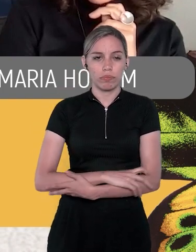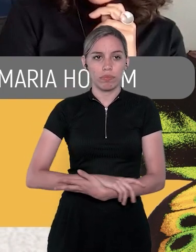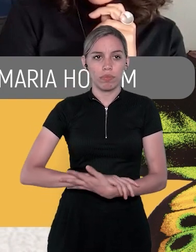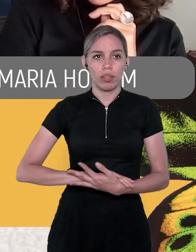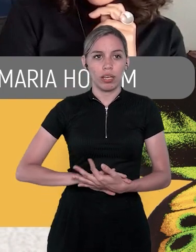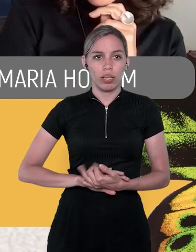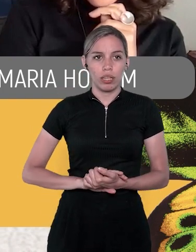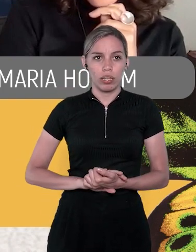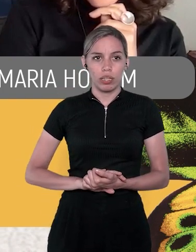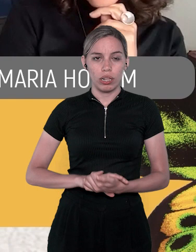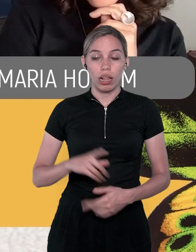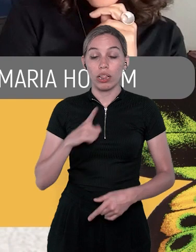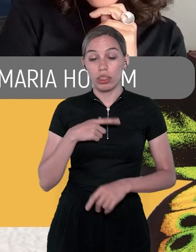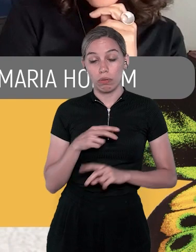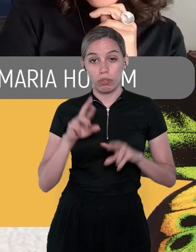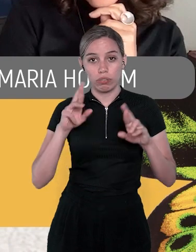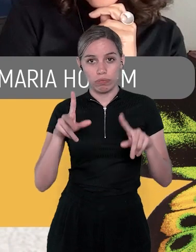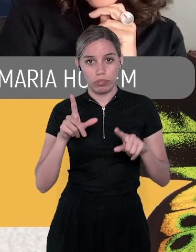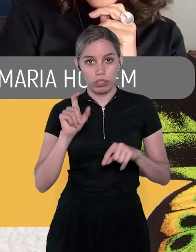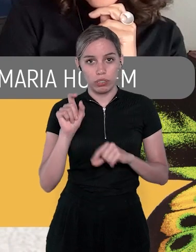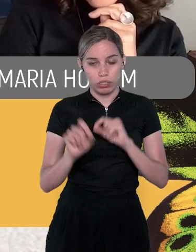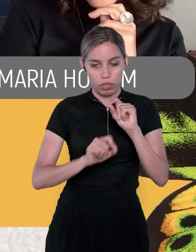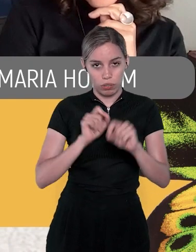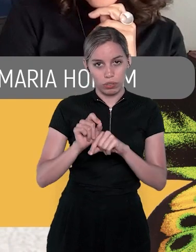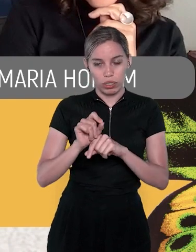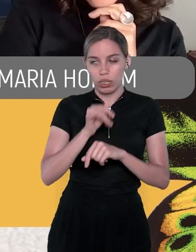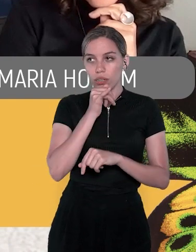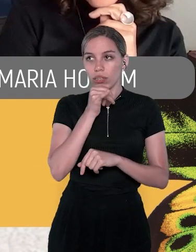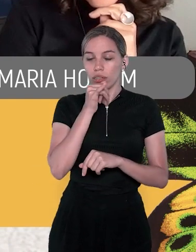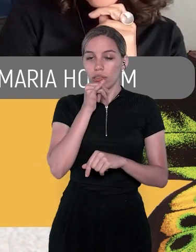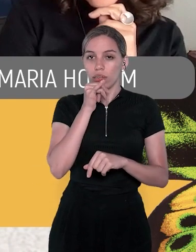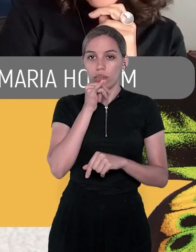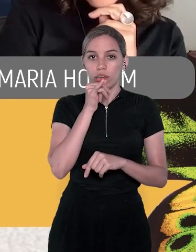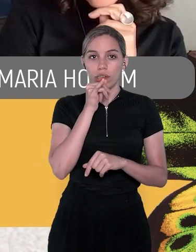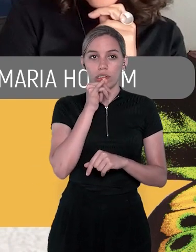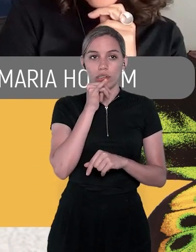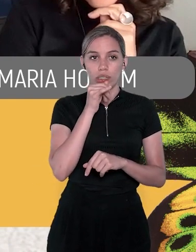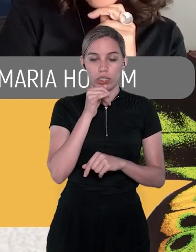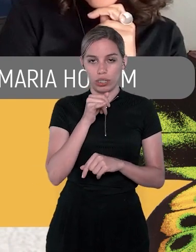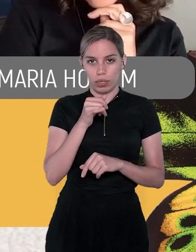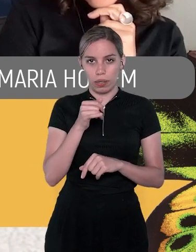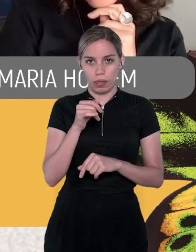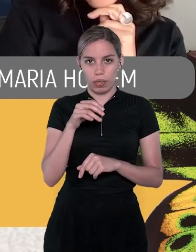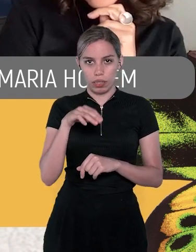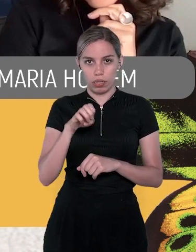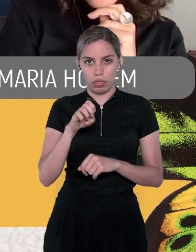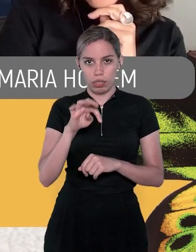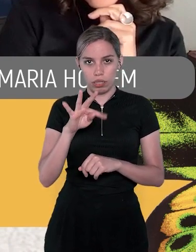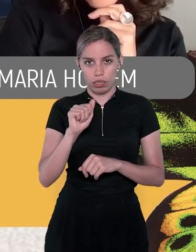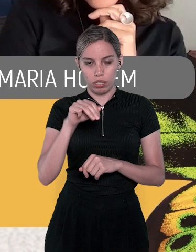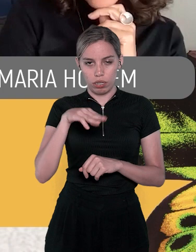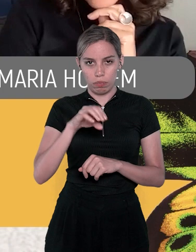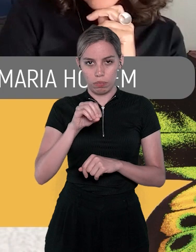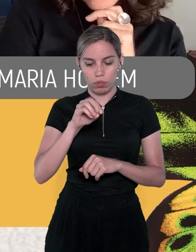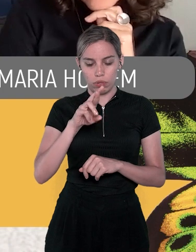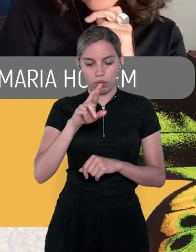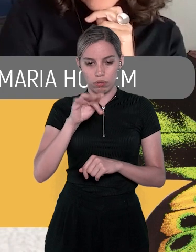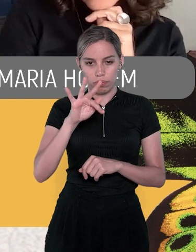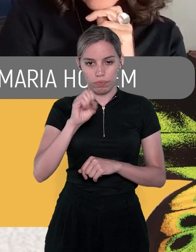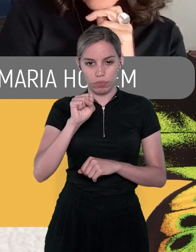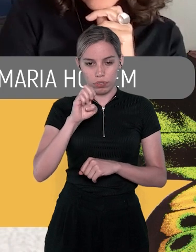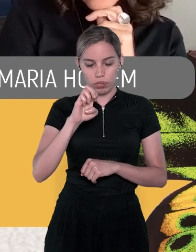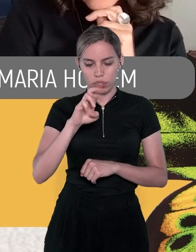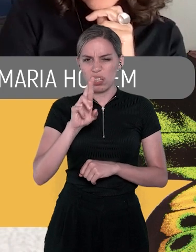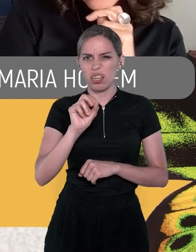E eu sempre digo, tem uma diferença. A metamorfose da borboleta, por exemplo, tem uma lagarta, ela,